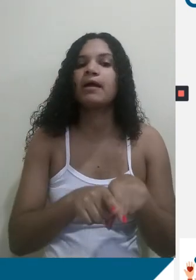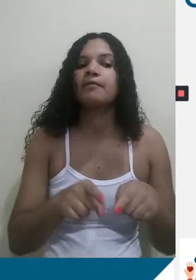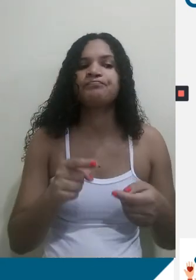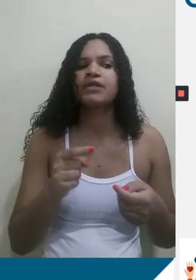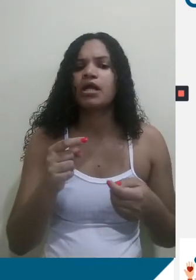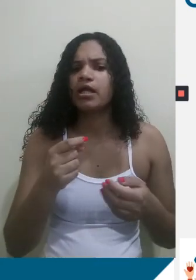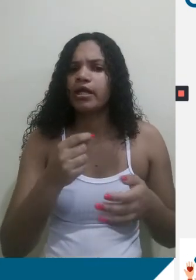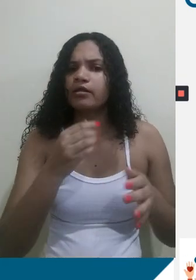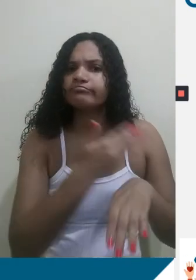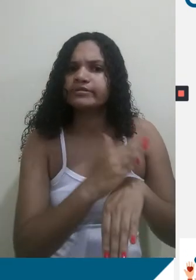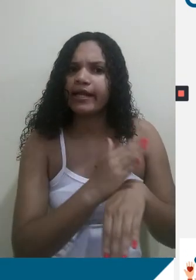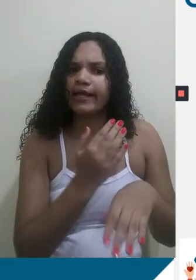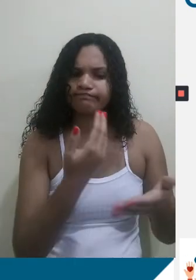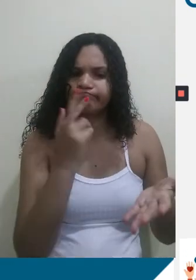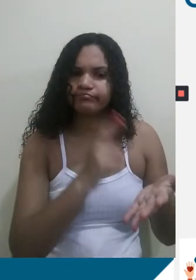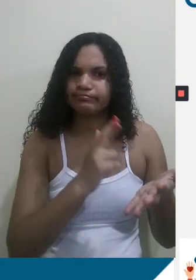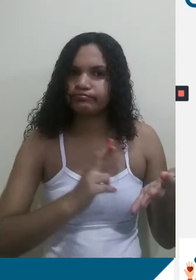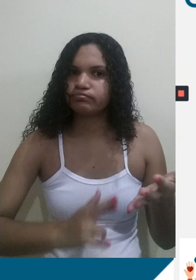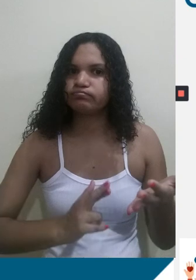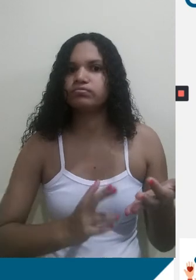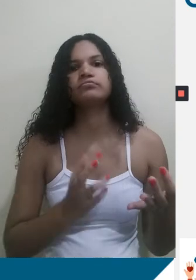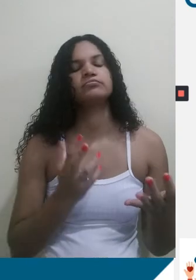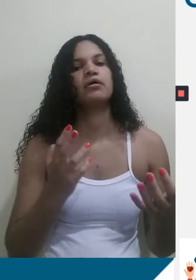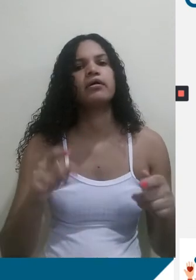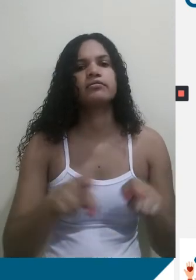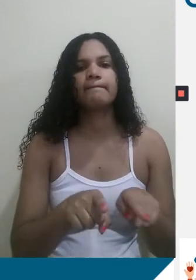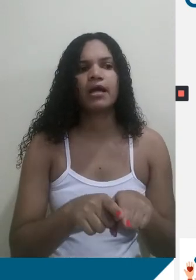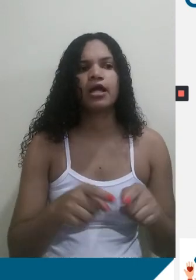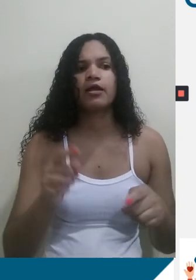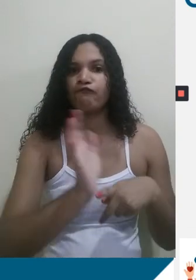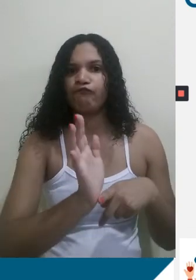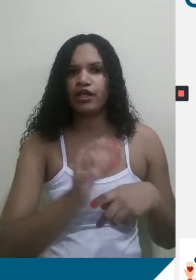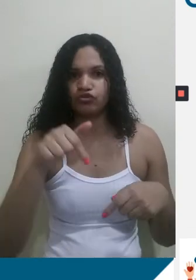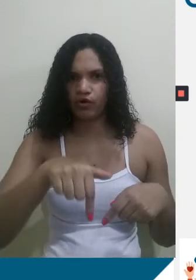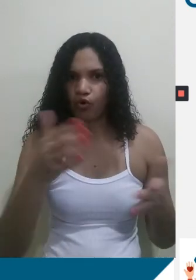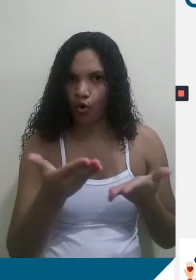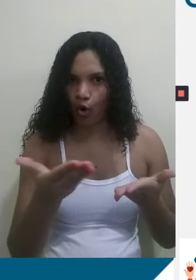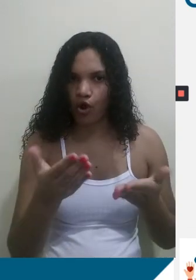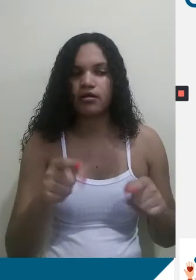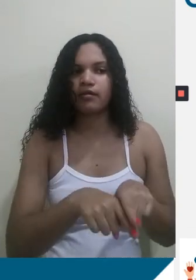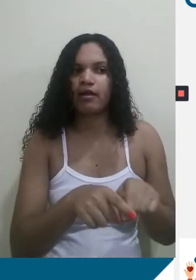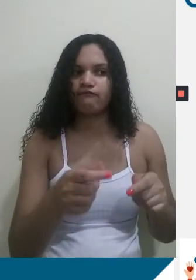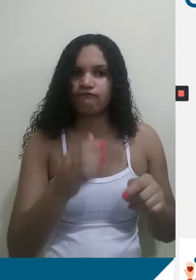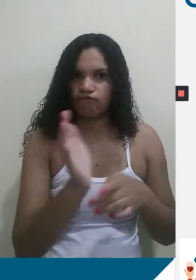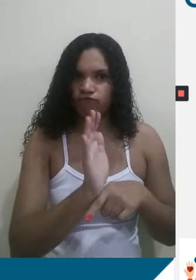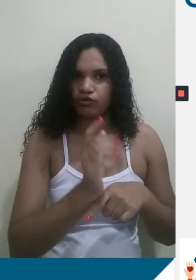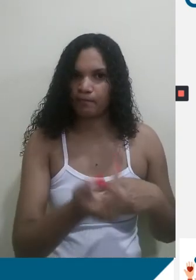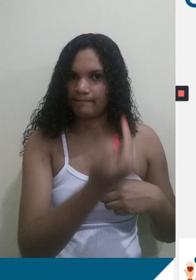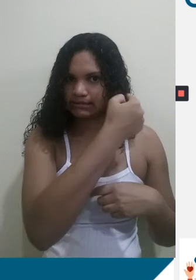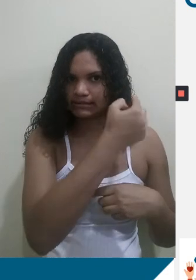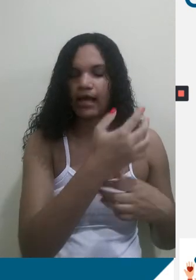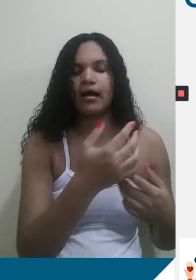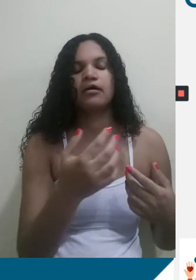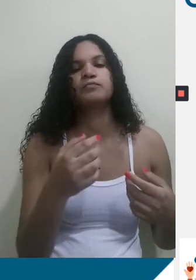questões, atividades relacionadas ao tema que é discutido neste vídeo e também do vídeo anterior. E tirem dúvidas